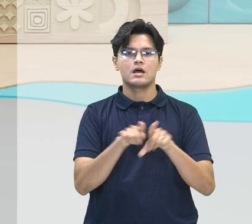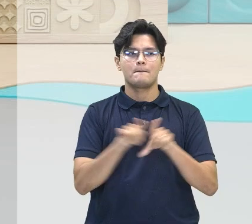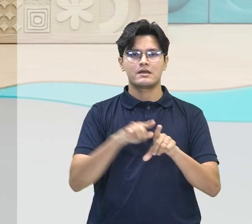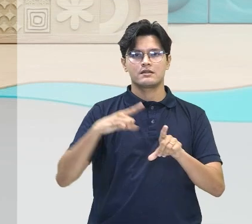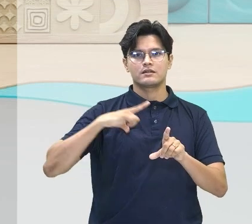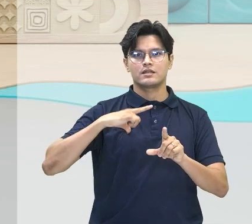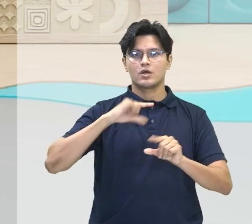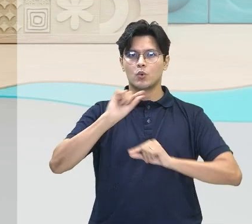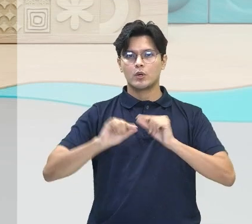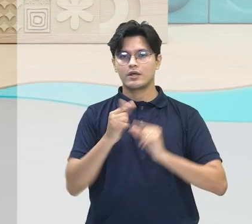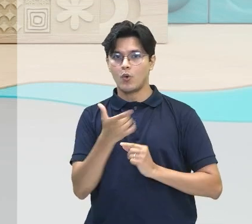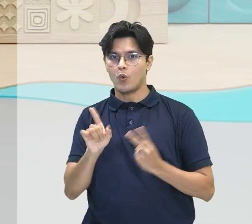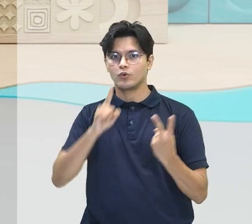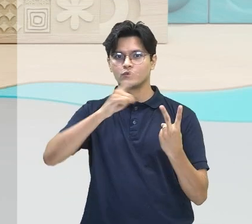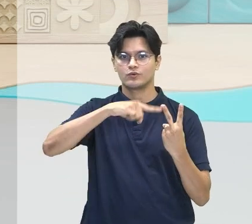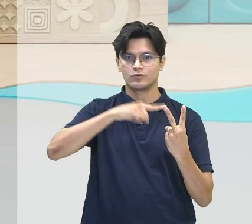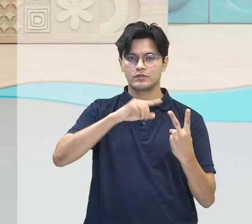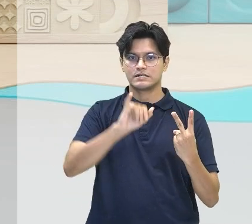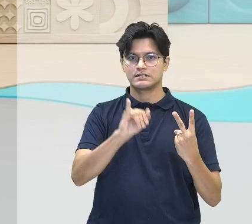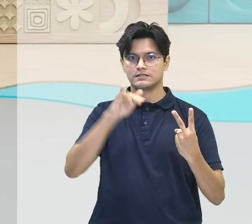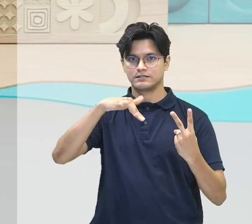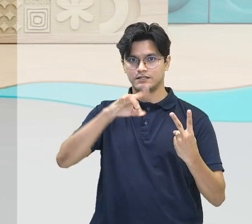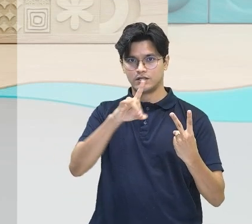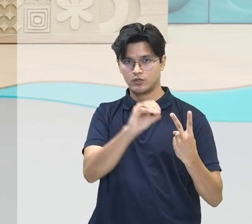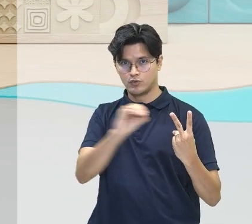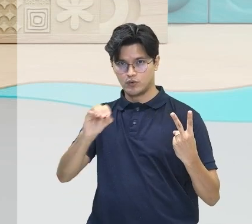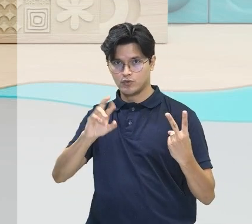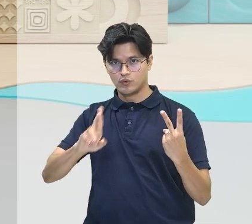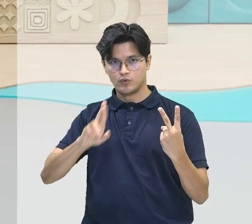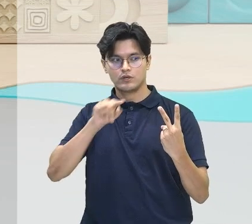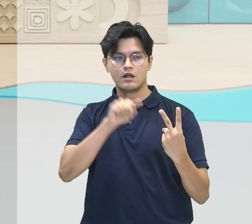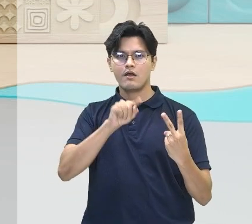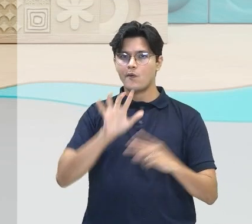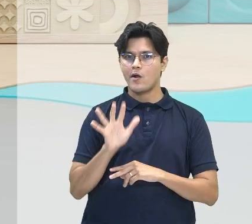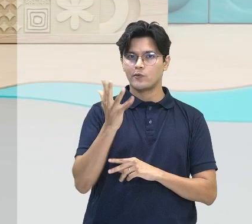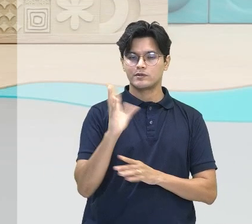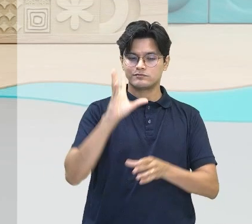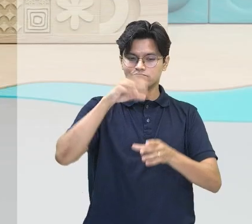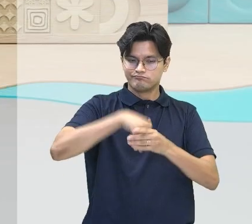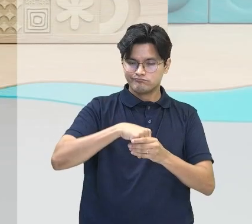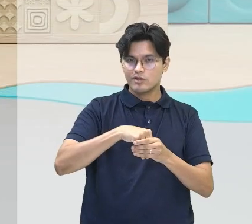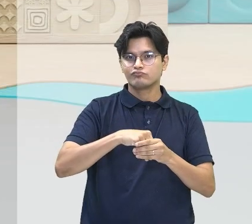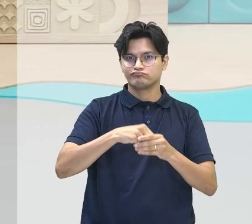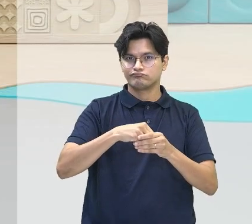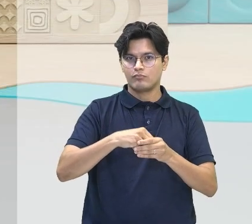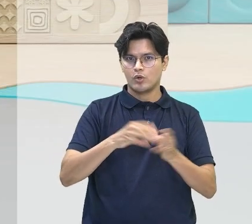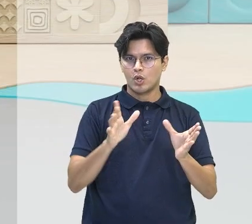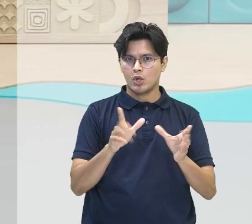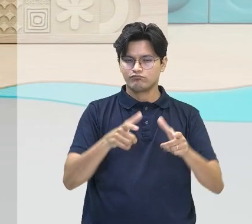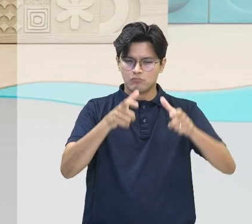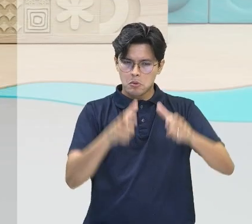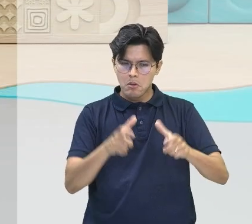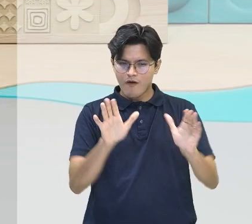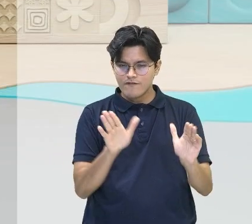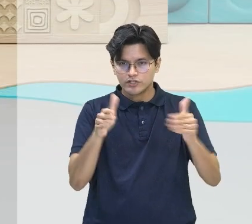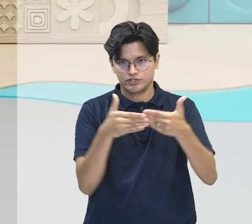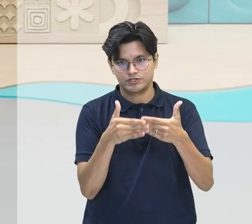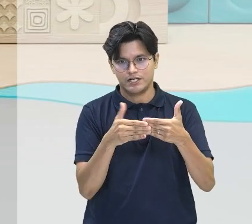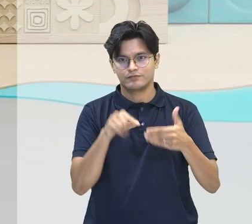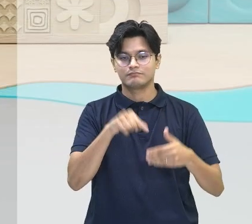a modalidade indoor, que é feita em ambientes fechados e preparados para executar essa